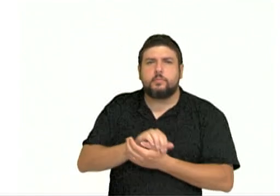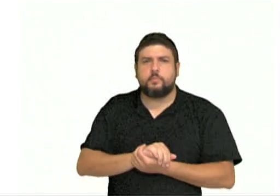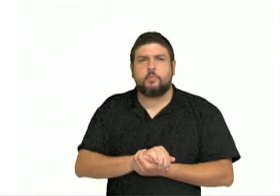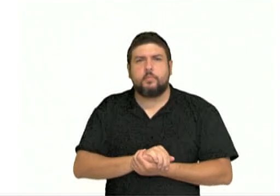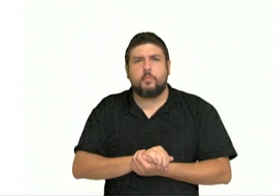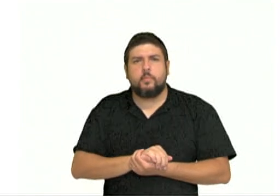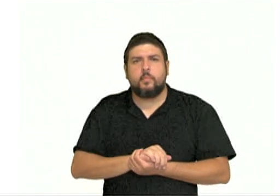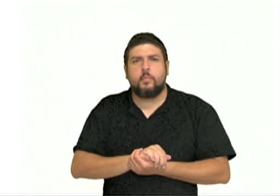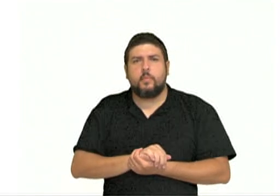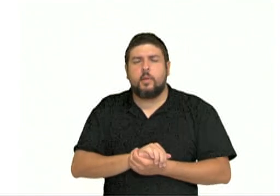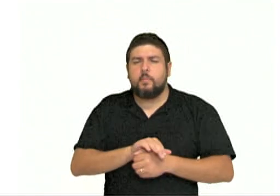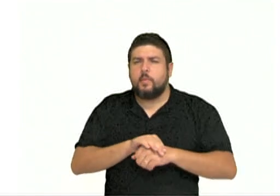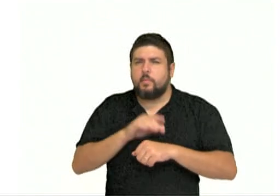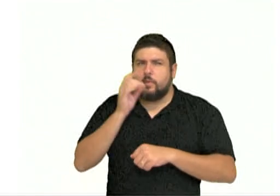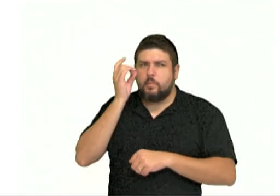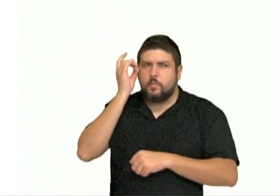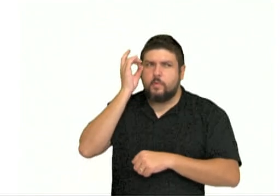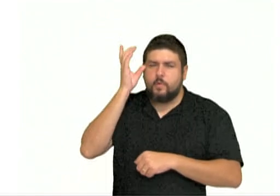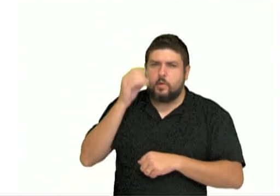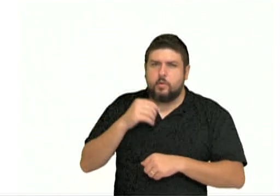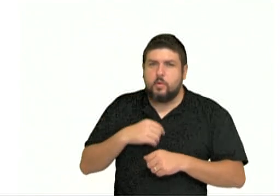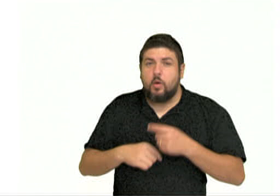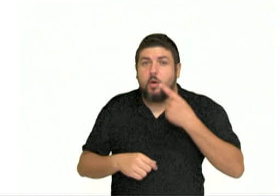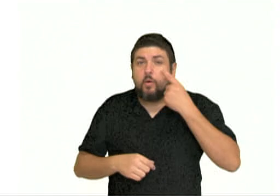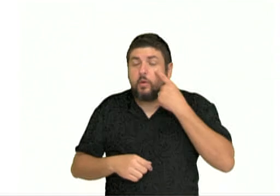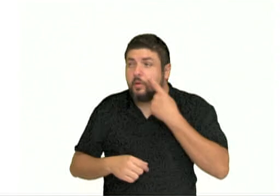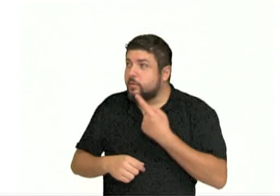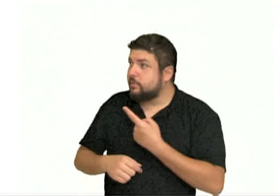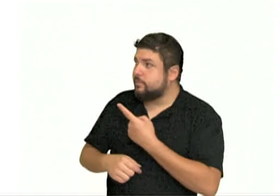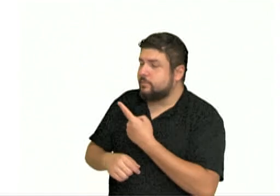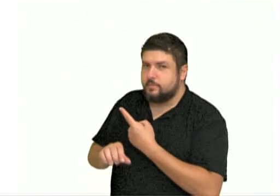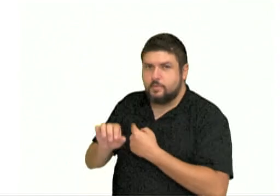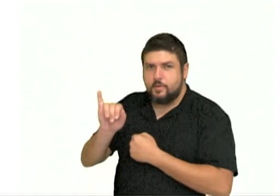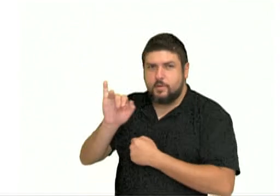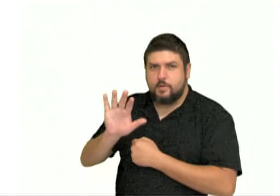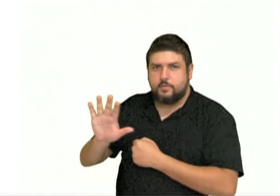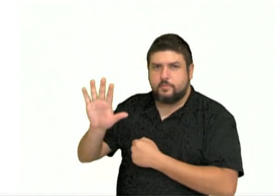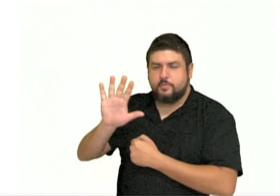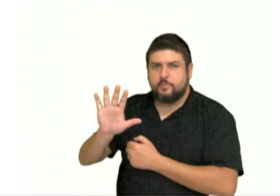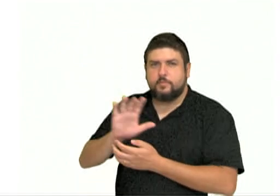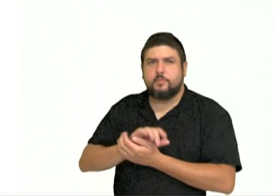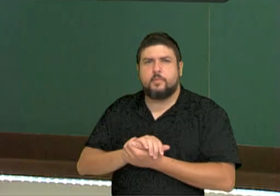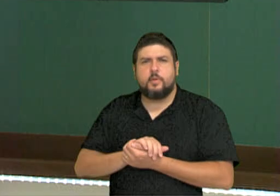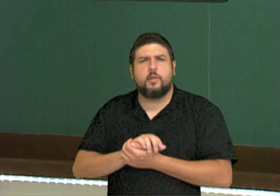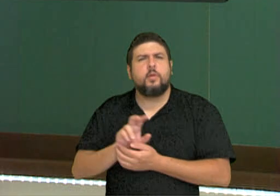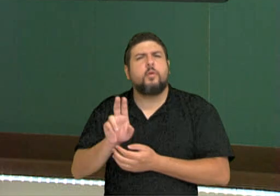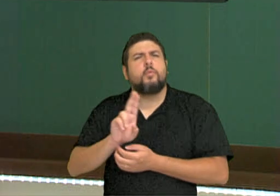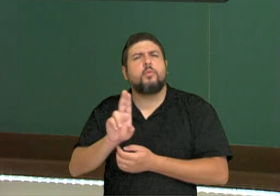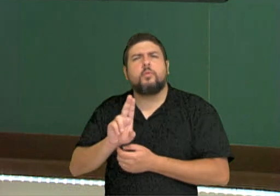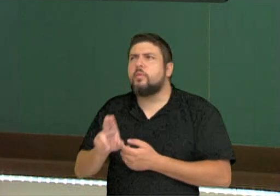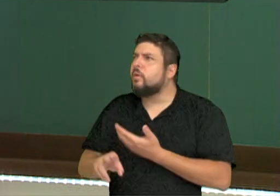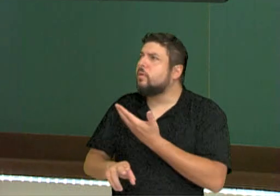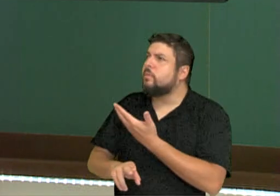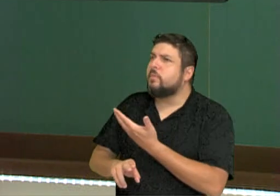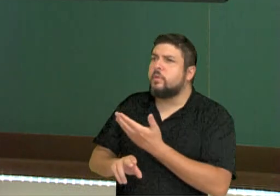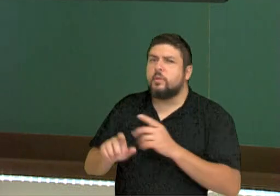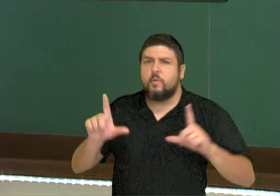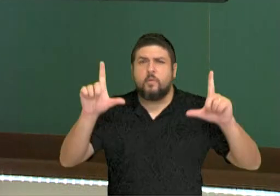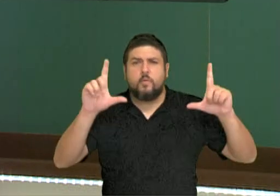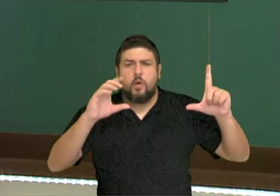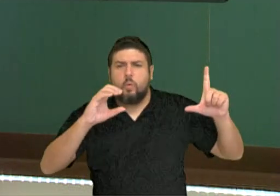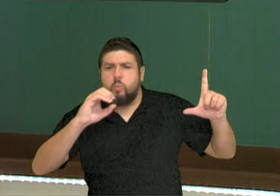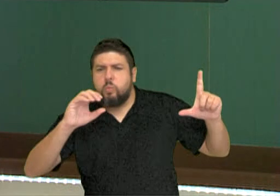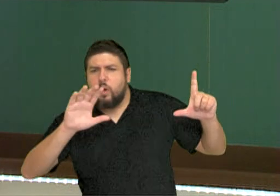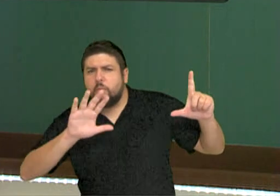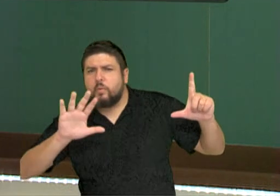facilitar um pouco mais para você, aqui está a imagem dessa estrutura. Que estruturas são essas? Então é só você colocar